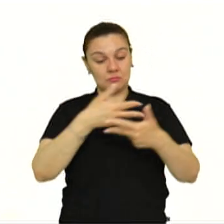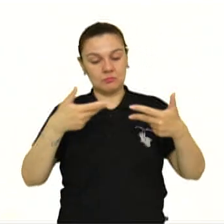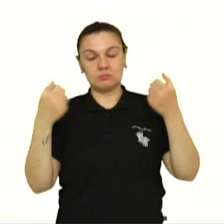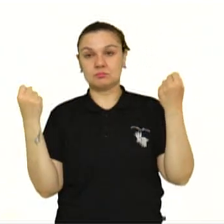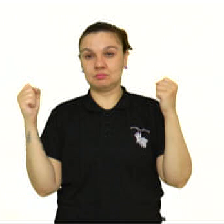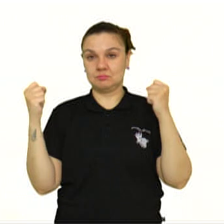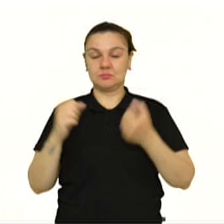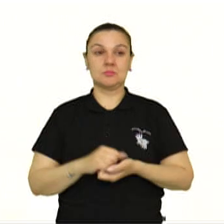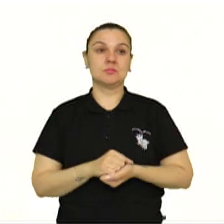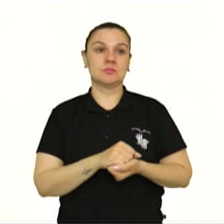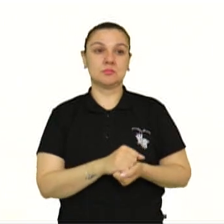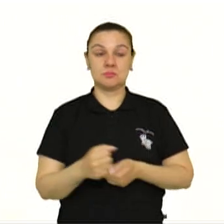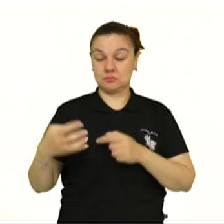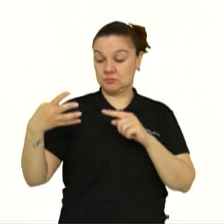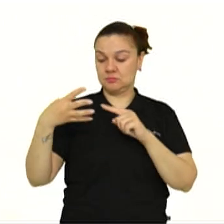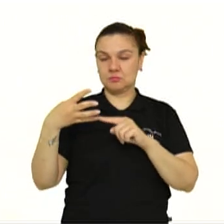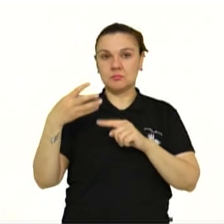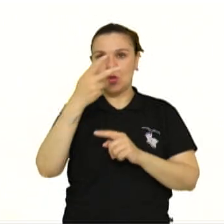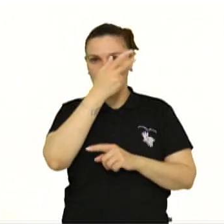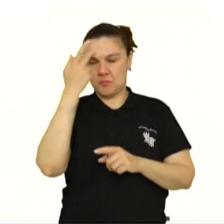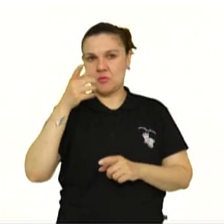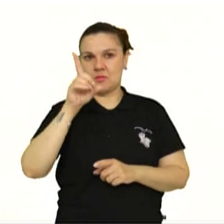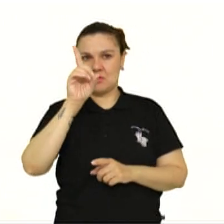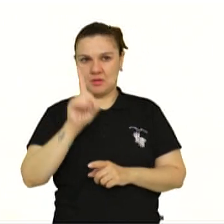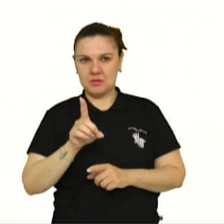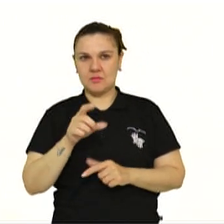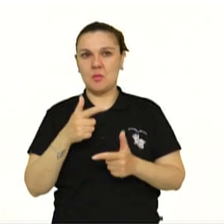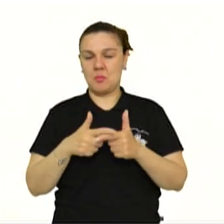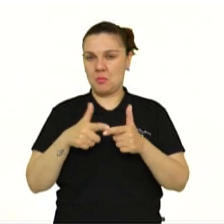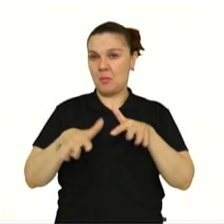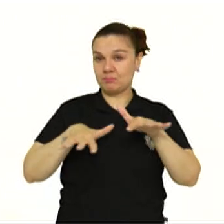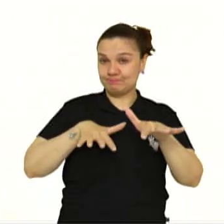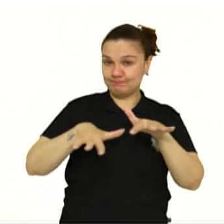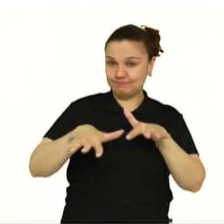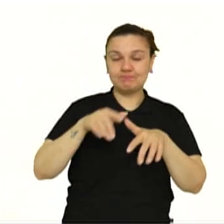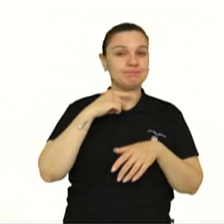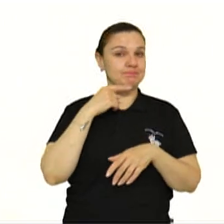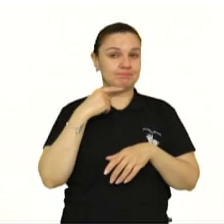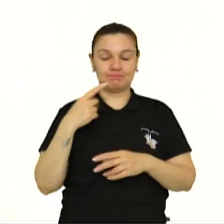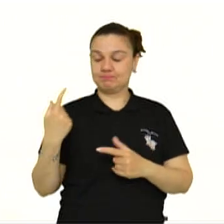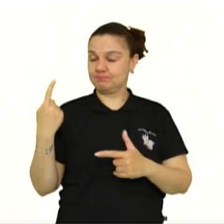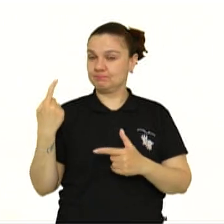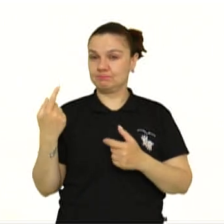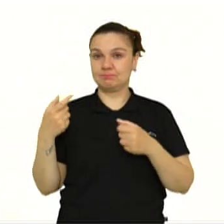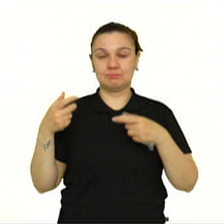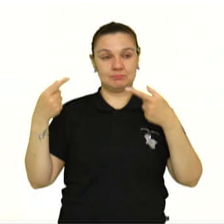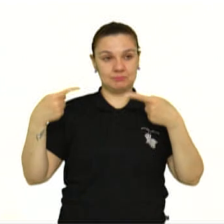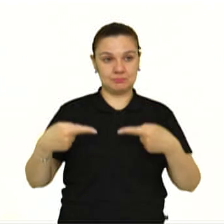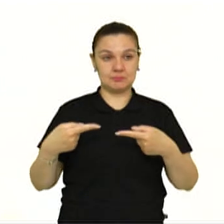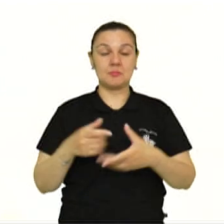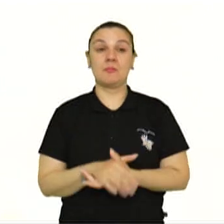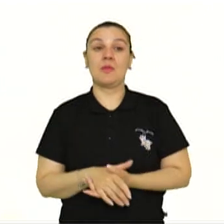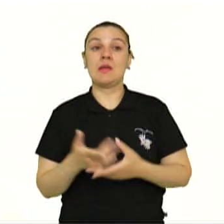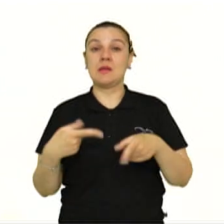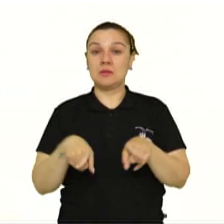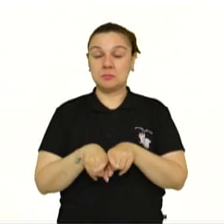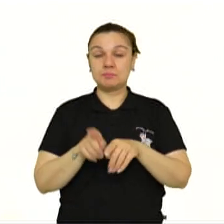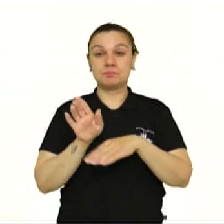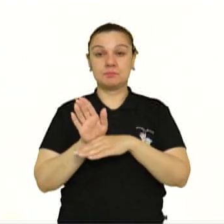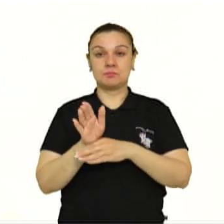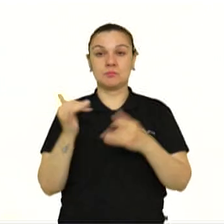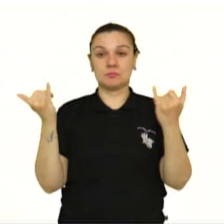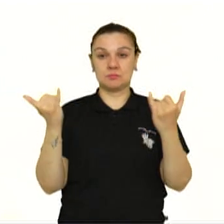atividades físicas. 4, pessoas com deficiência de locomoção não podem participar. E 5, auxilia no